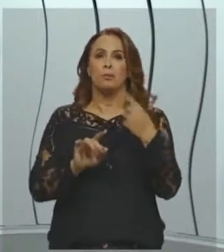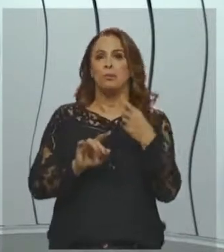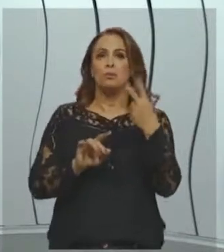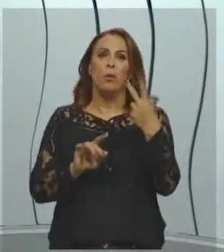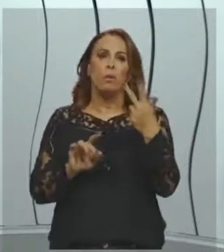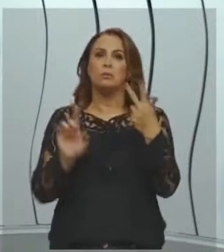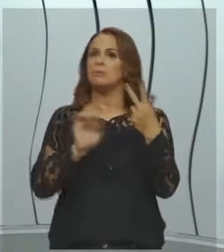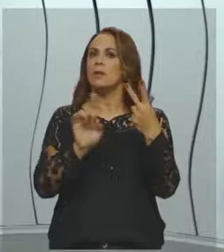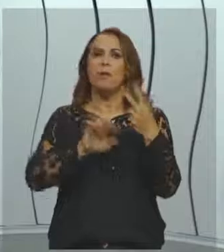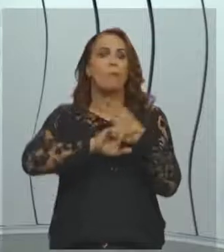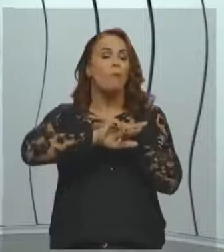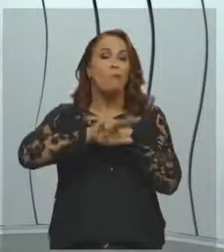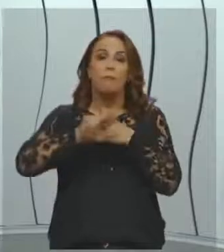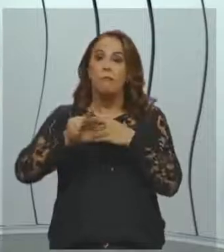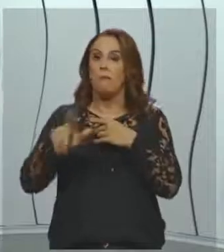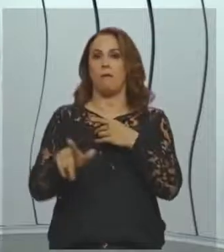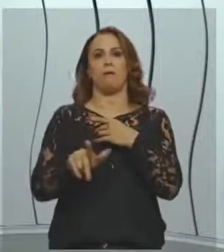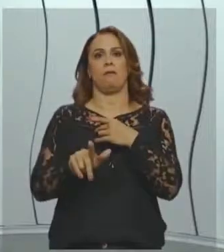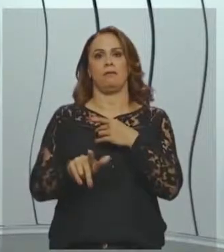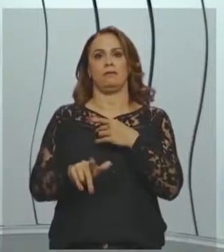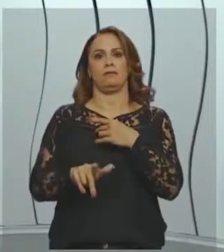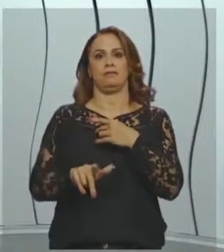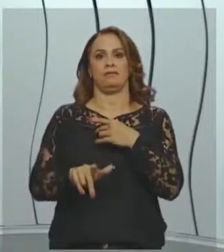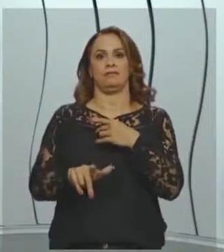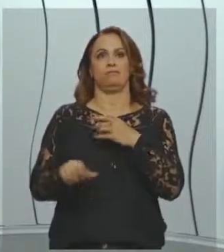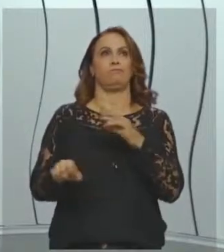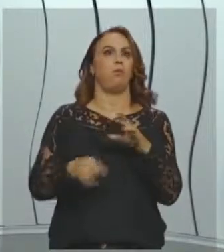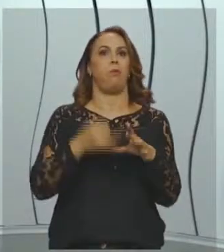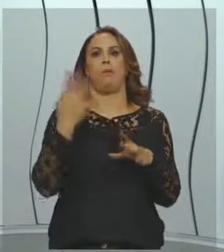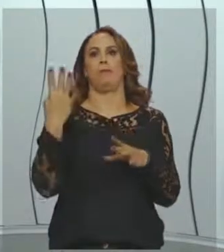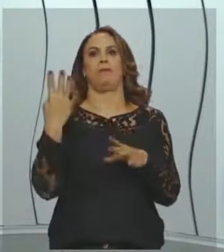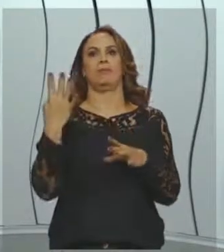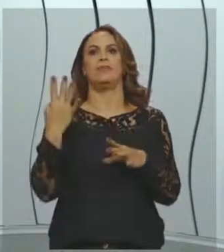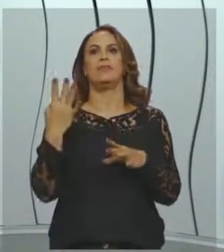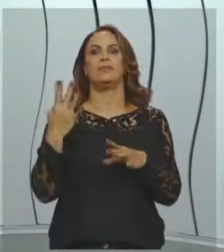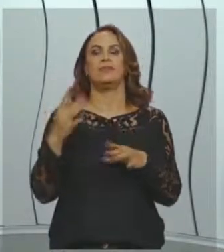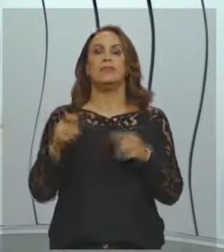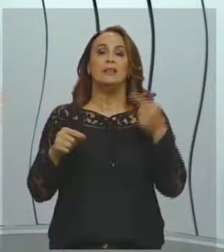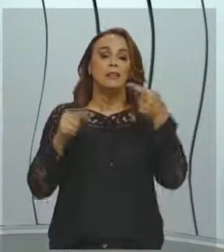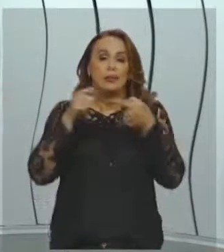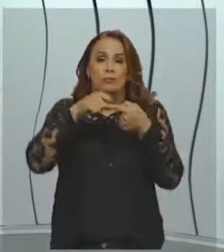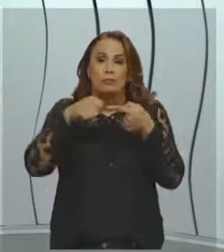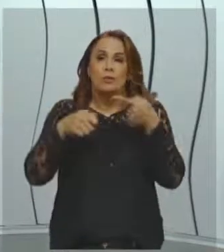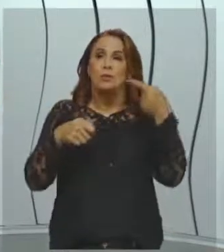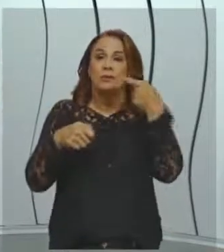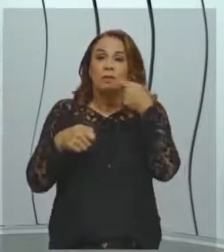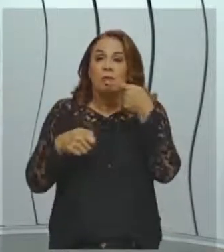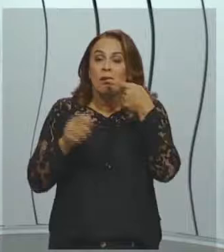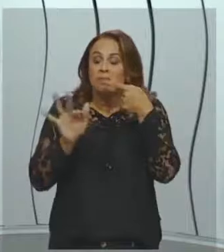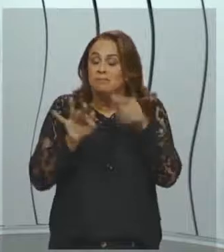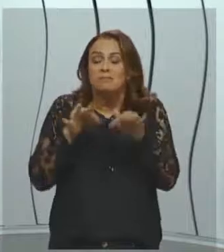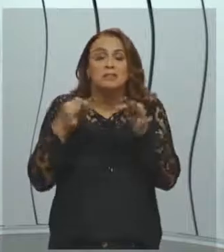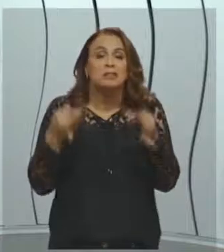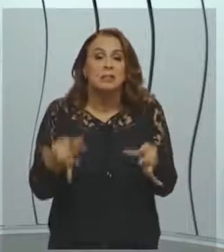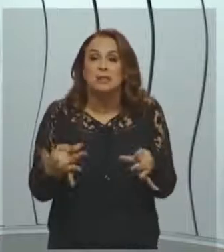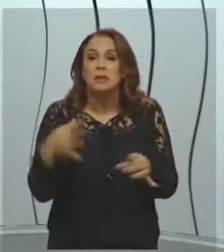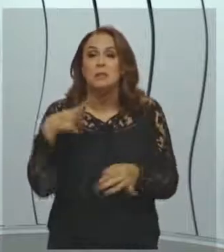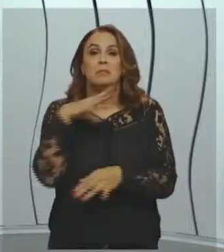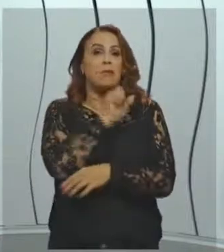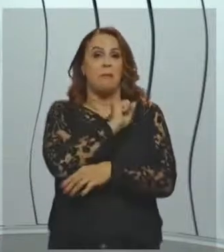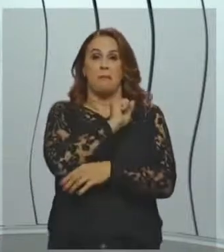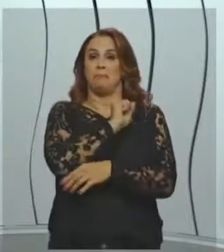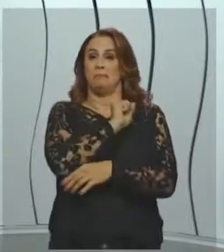sua necessidade. A escovação, ela é simples, ela é rápida, ela não